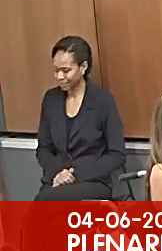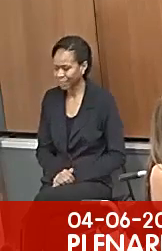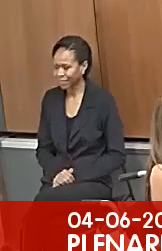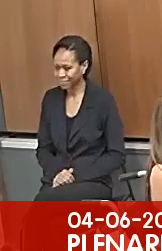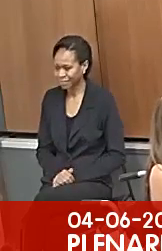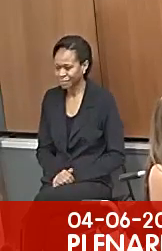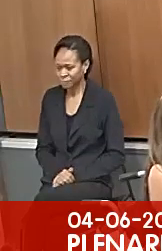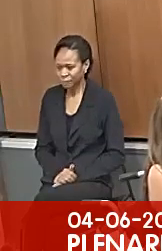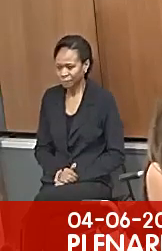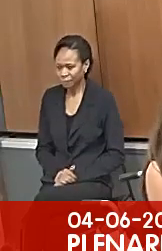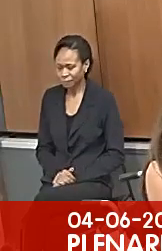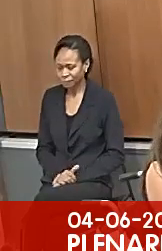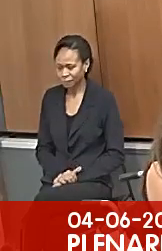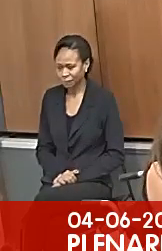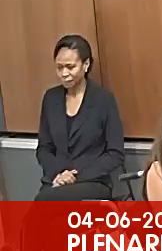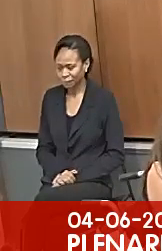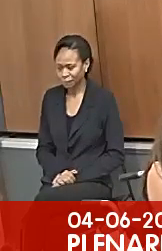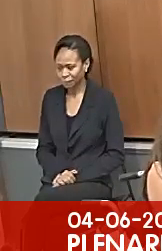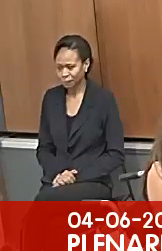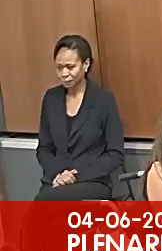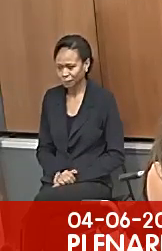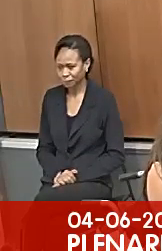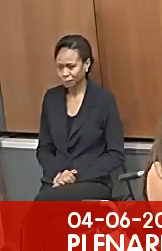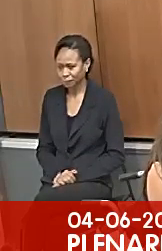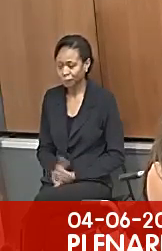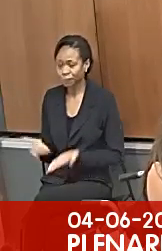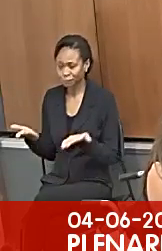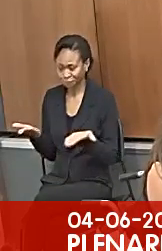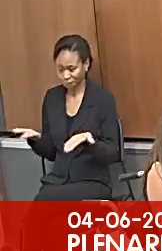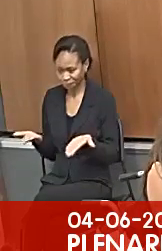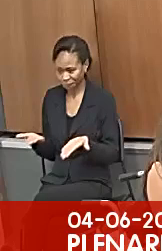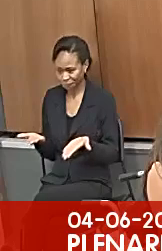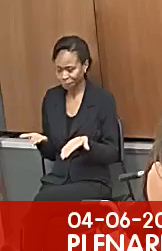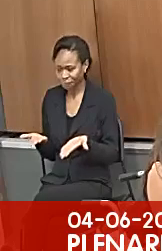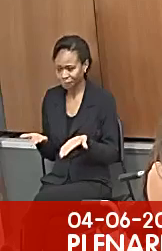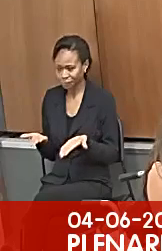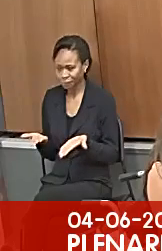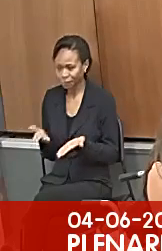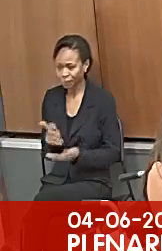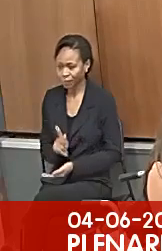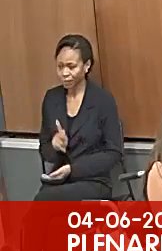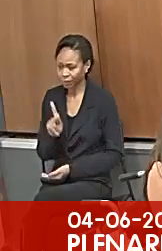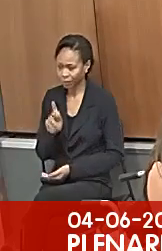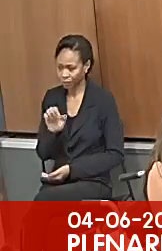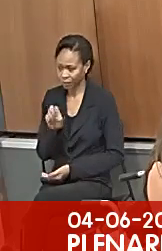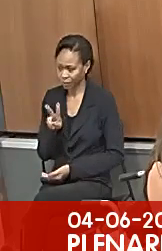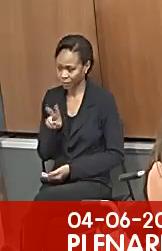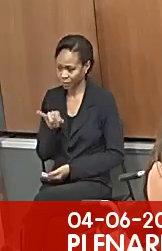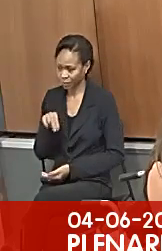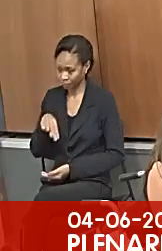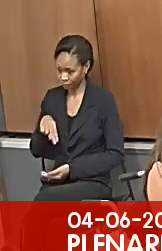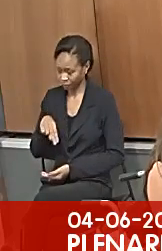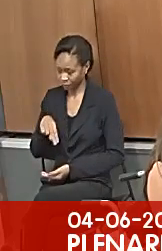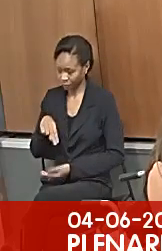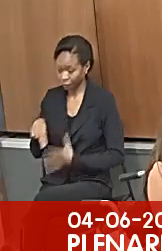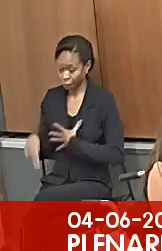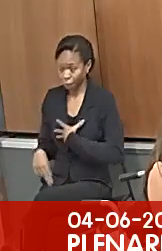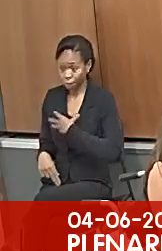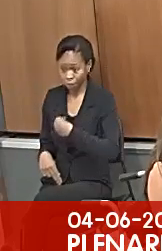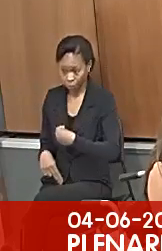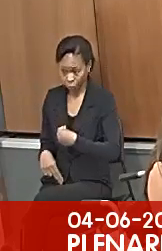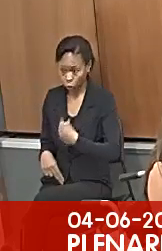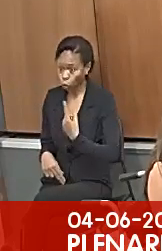Pois é. Bem, nesse momento, o Kevin, filho de uma das